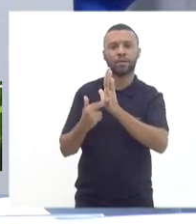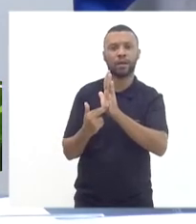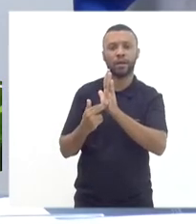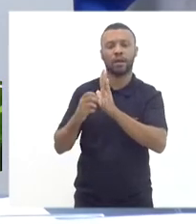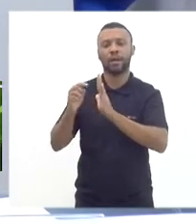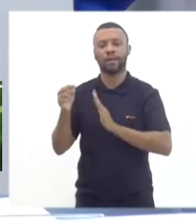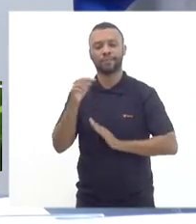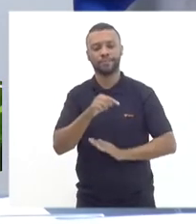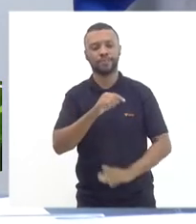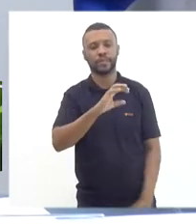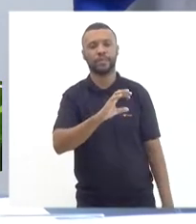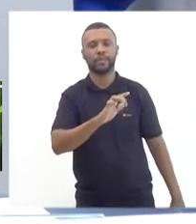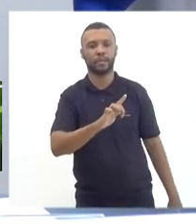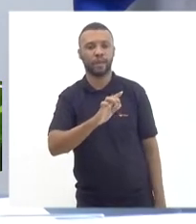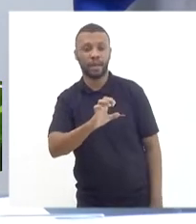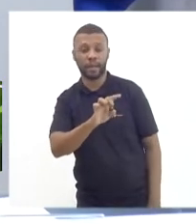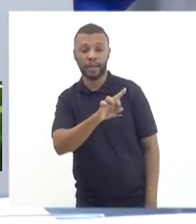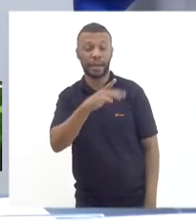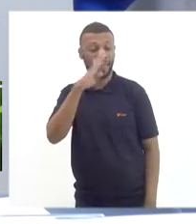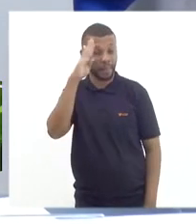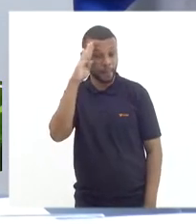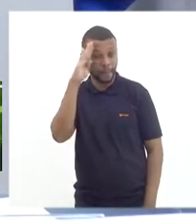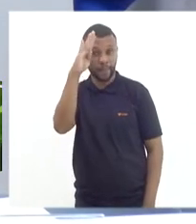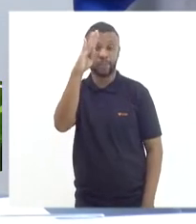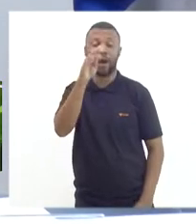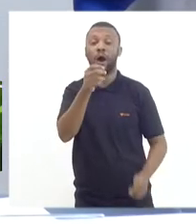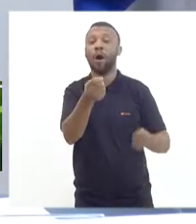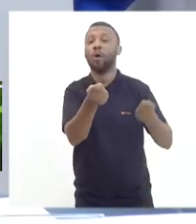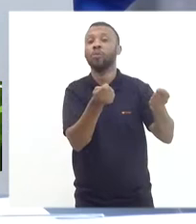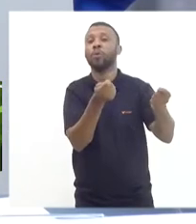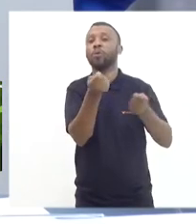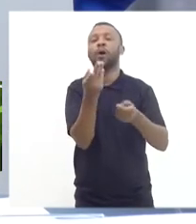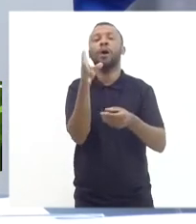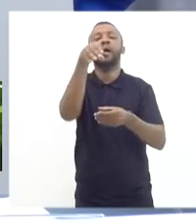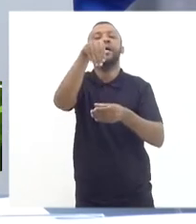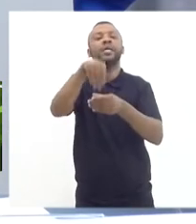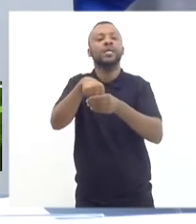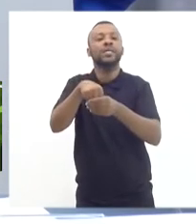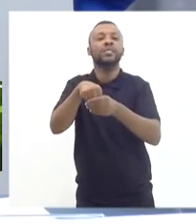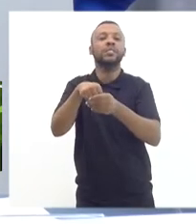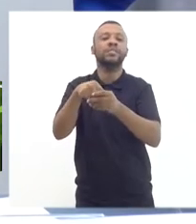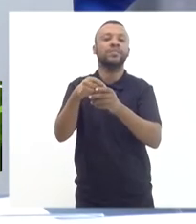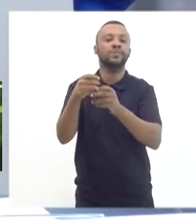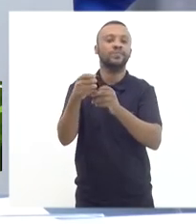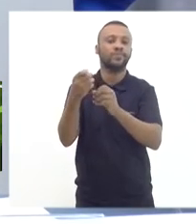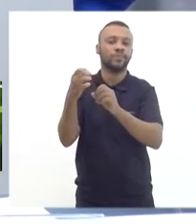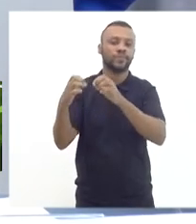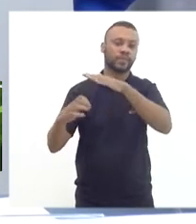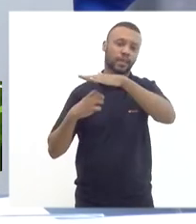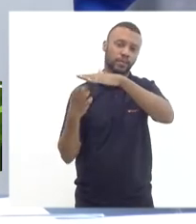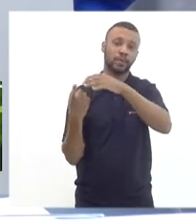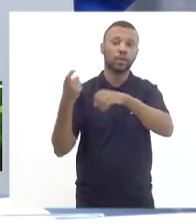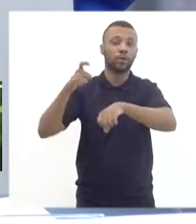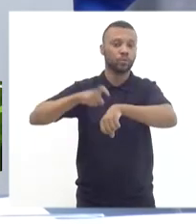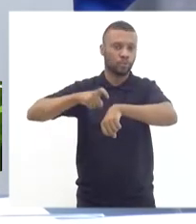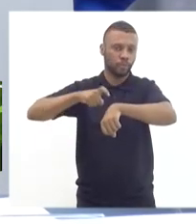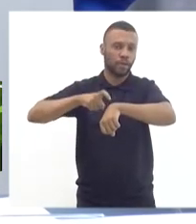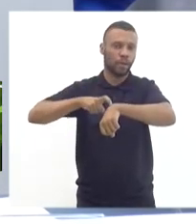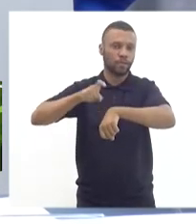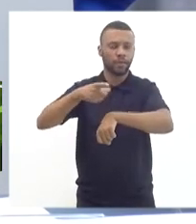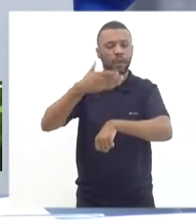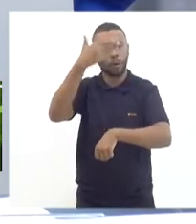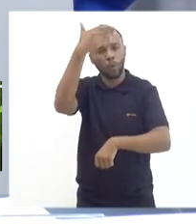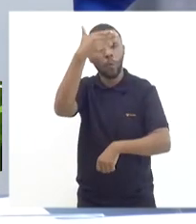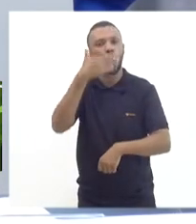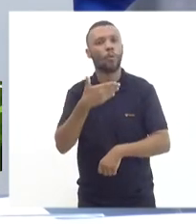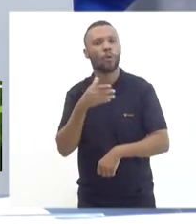porque ela é a instituição máxima do controle interno. E, no momento que ela constata